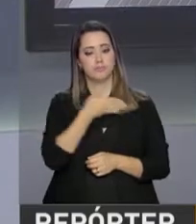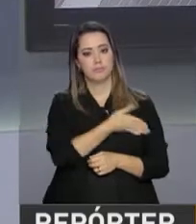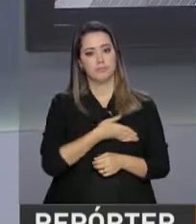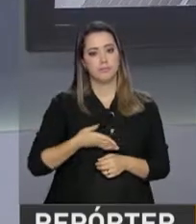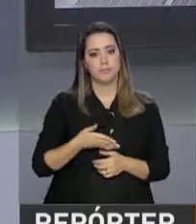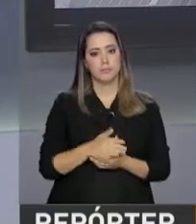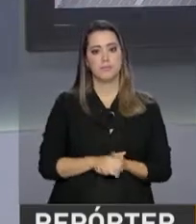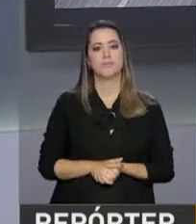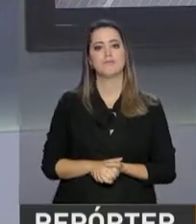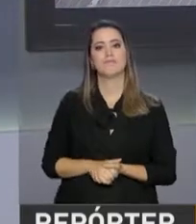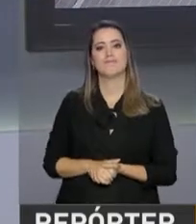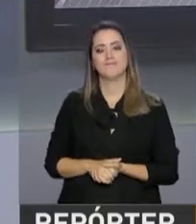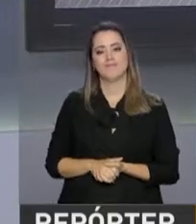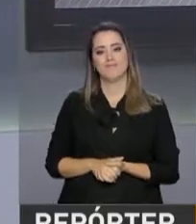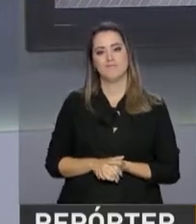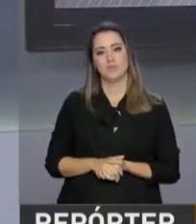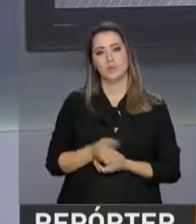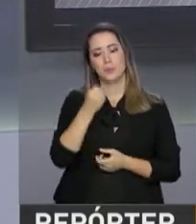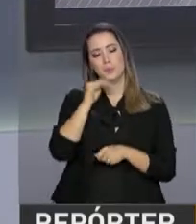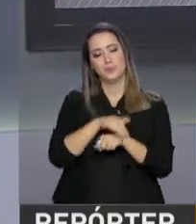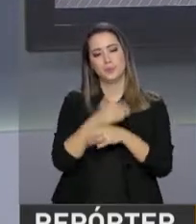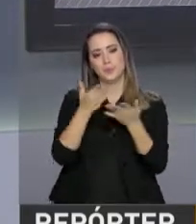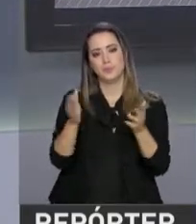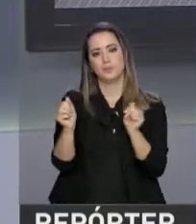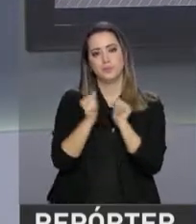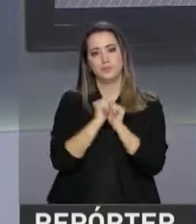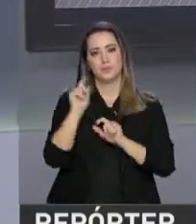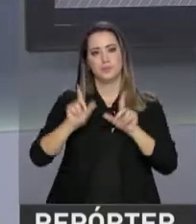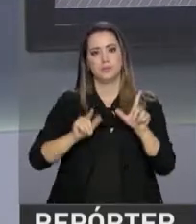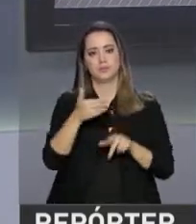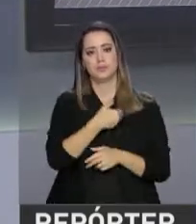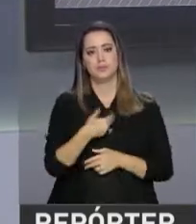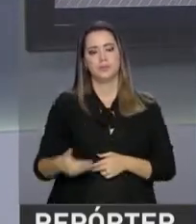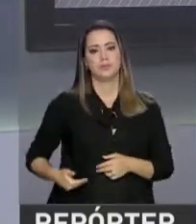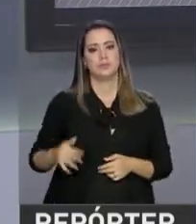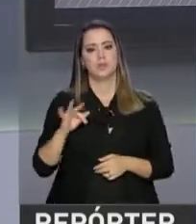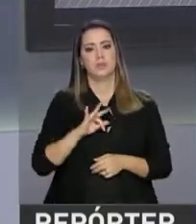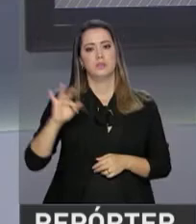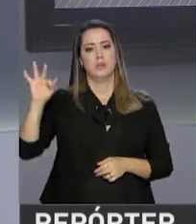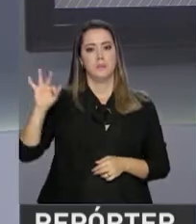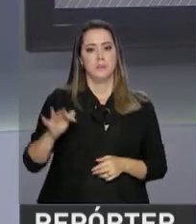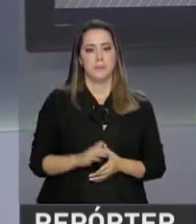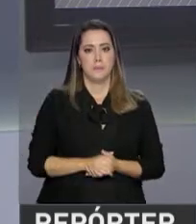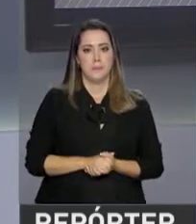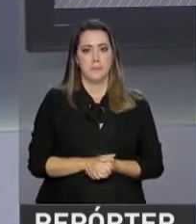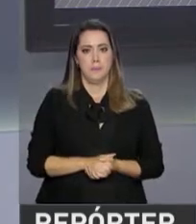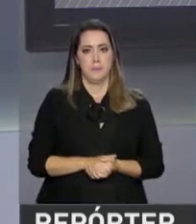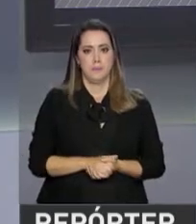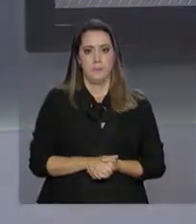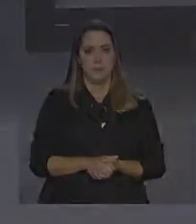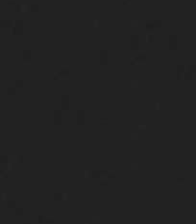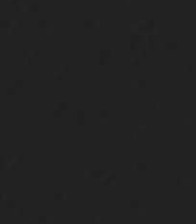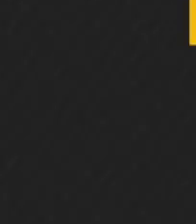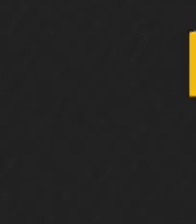página do ibge na internet uma boa noite pra você continue com a gente aqui na nbr a tv do governo federal